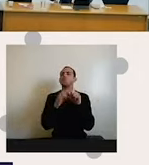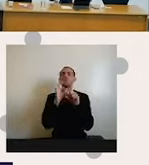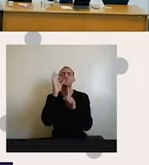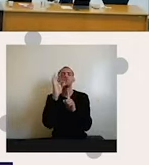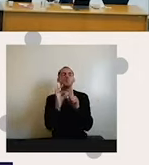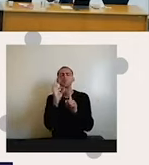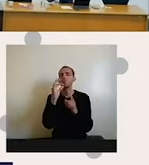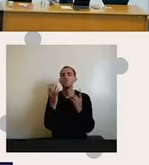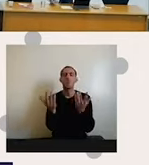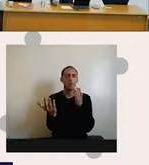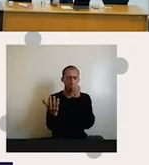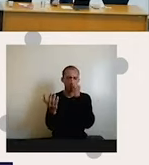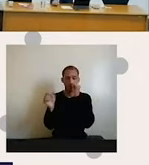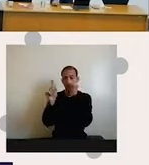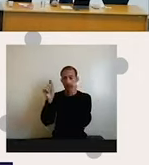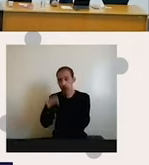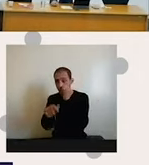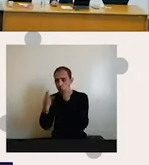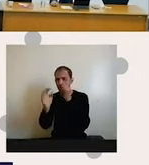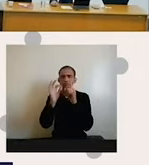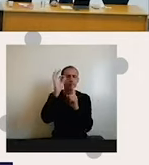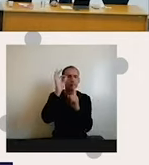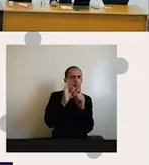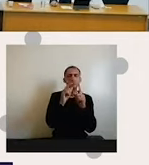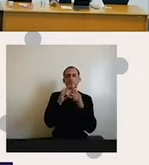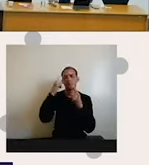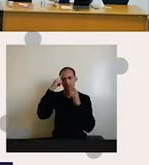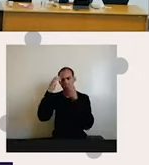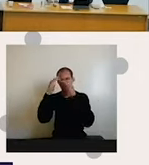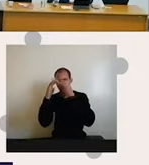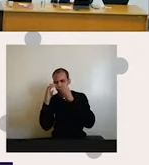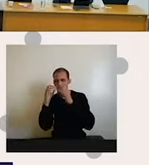mental. Tá? Pode voltar para o slide, por favor,